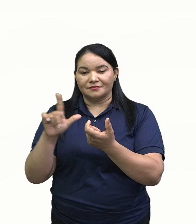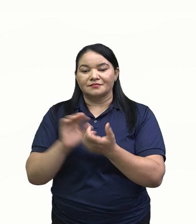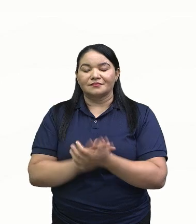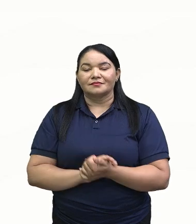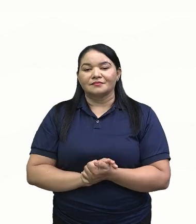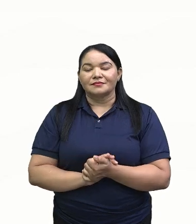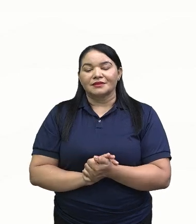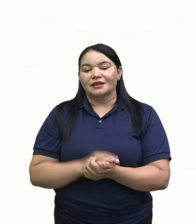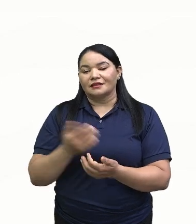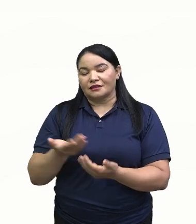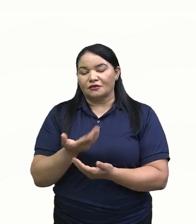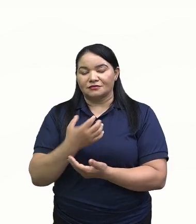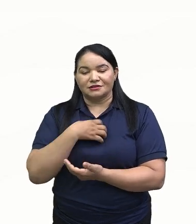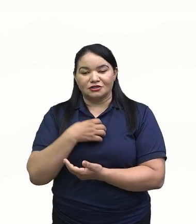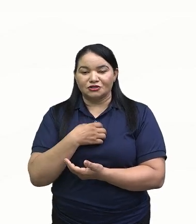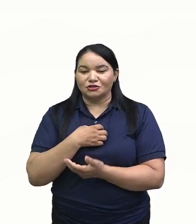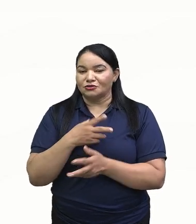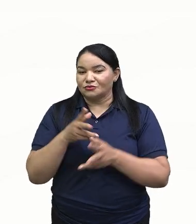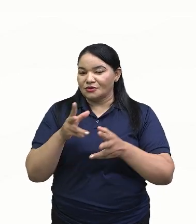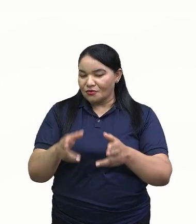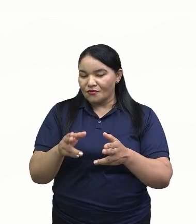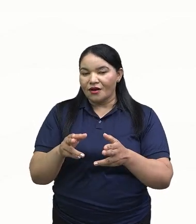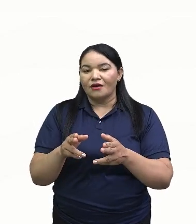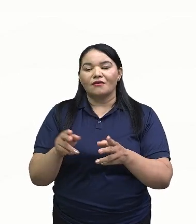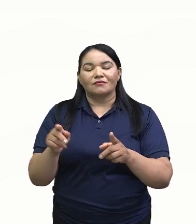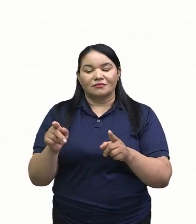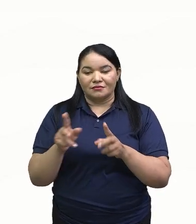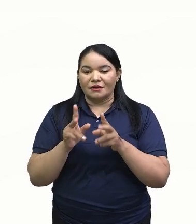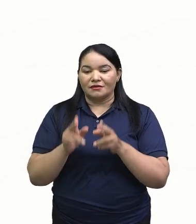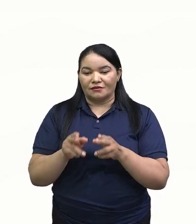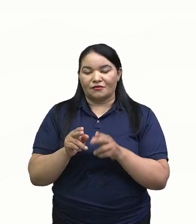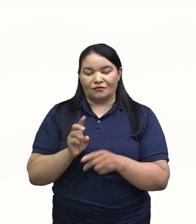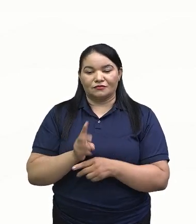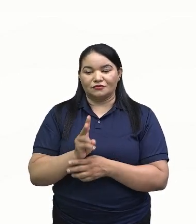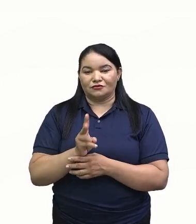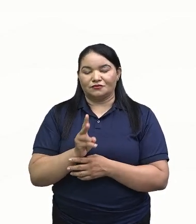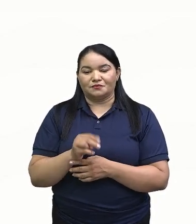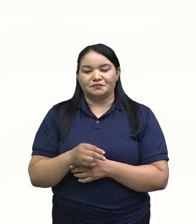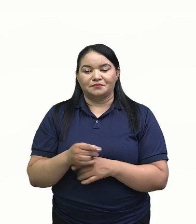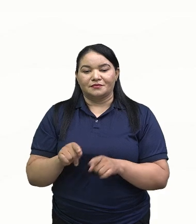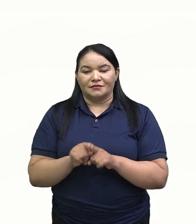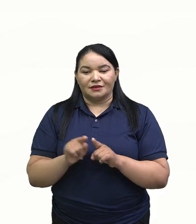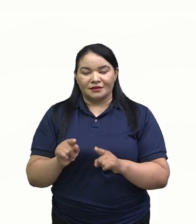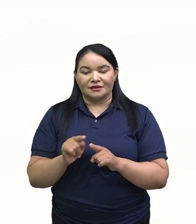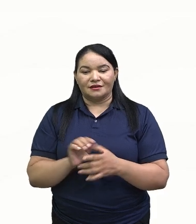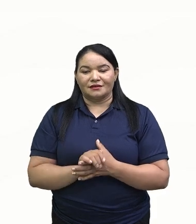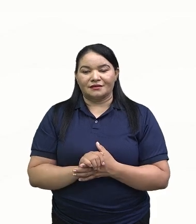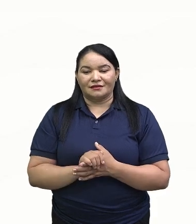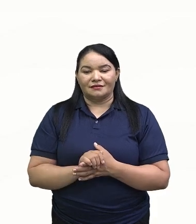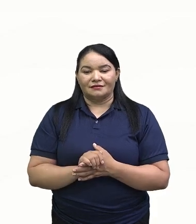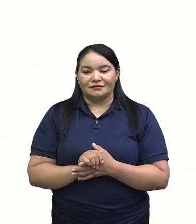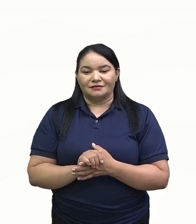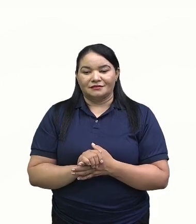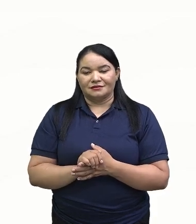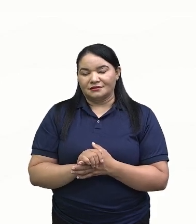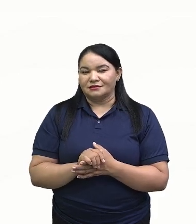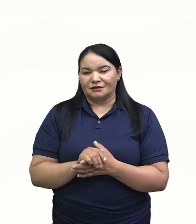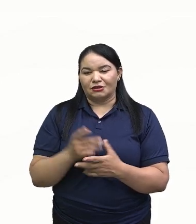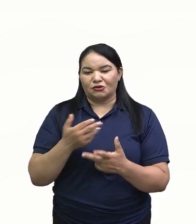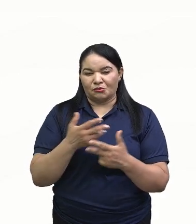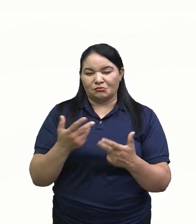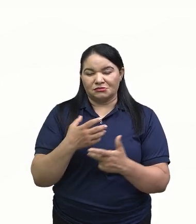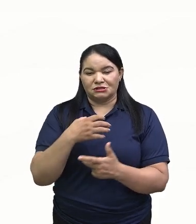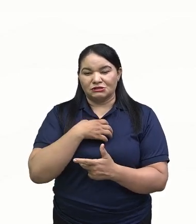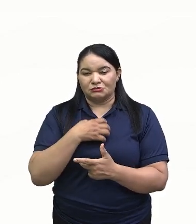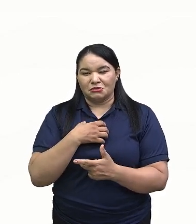ela continua tendo o mesmo sentido, né? De ser algo negativo, né?